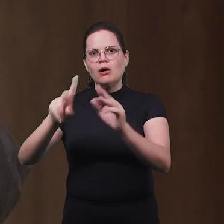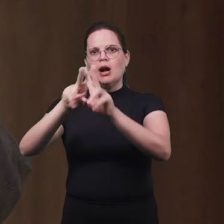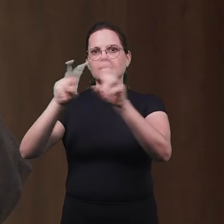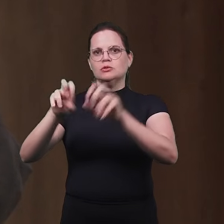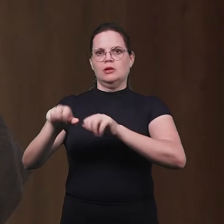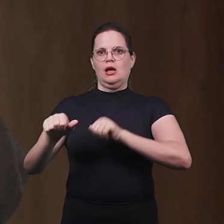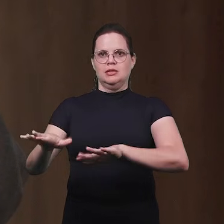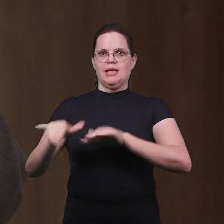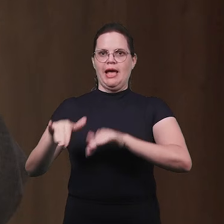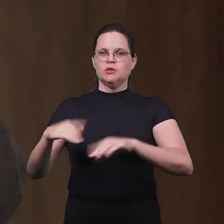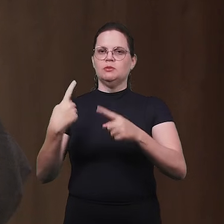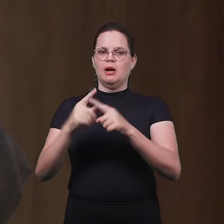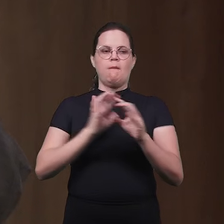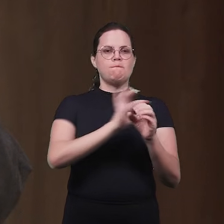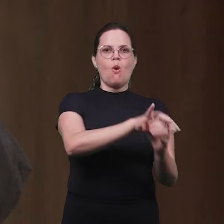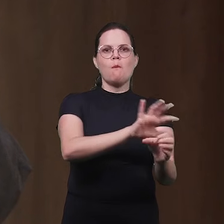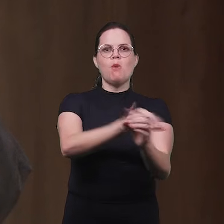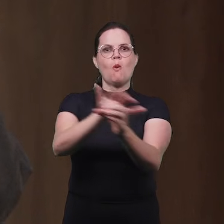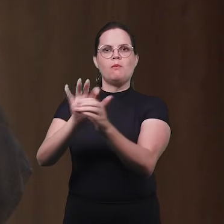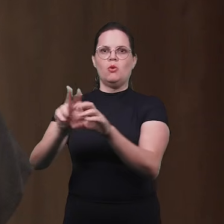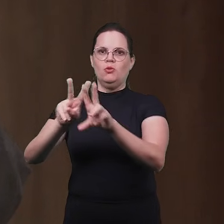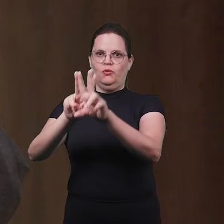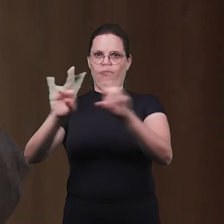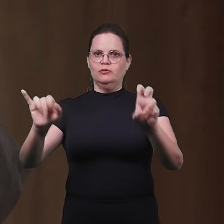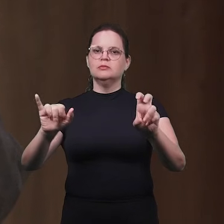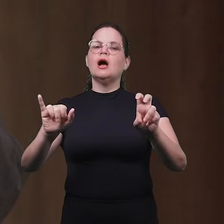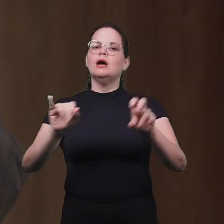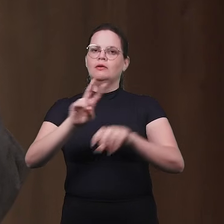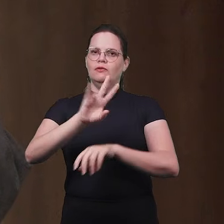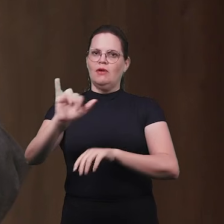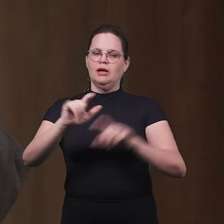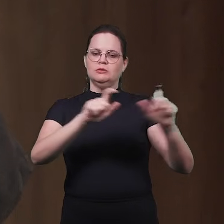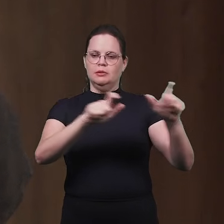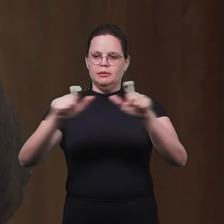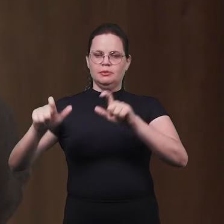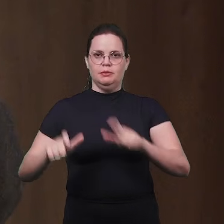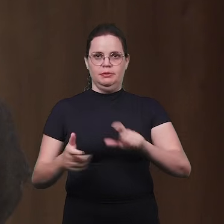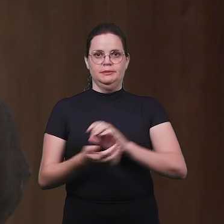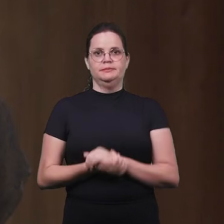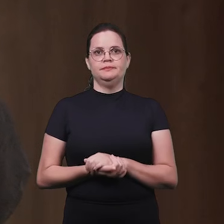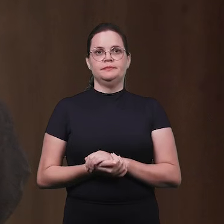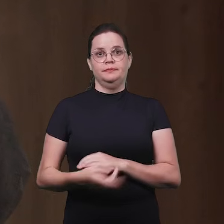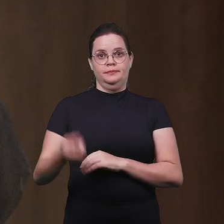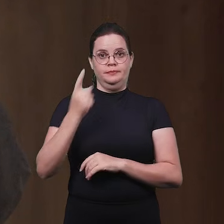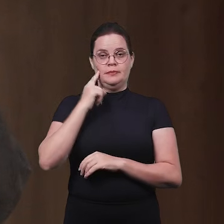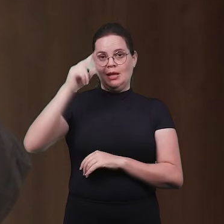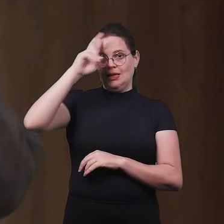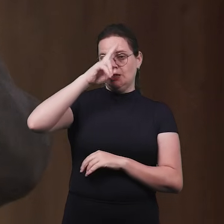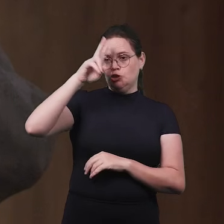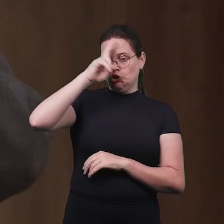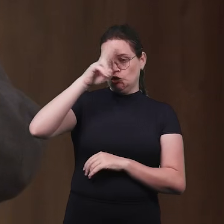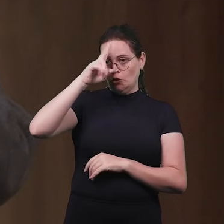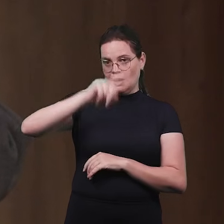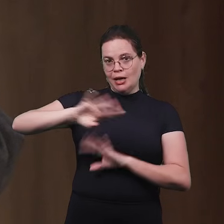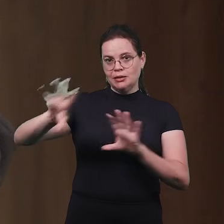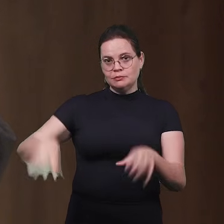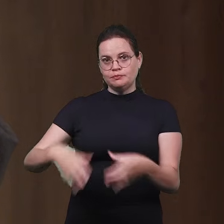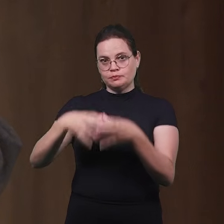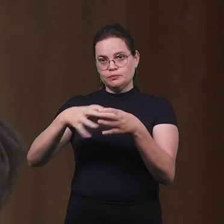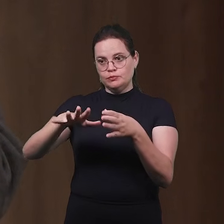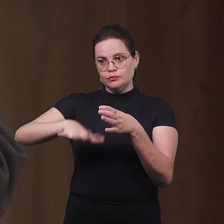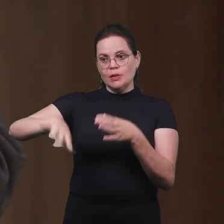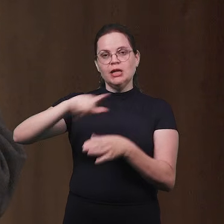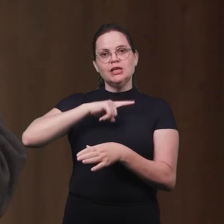ver que, na história, que essas duas capacidades de gestão e a capacidade bélica, elas